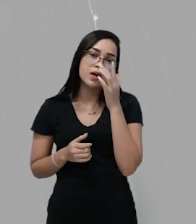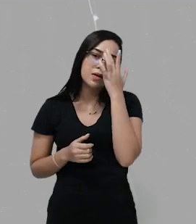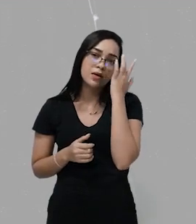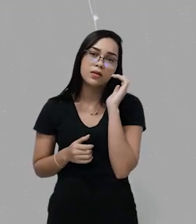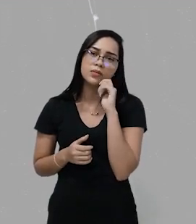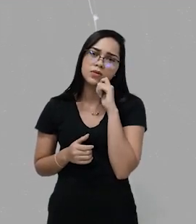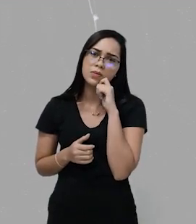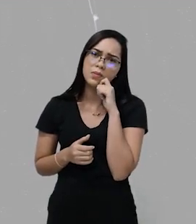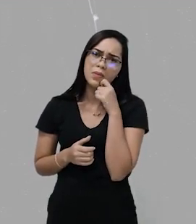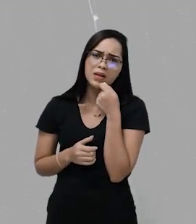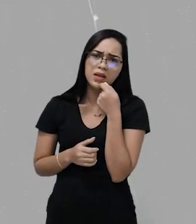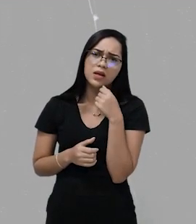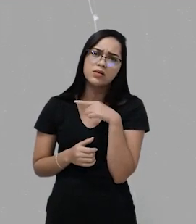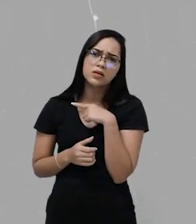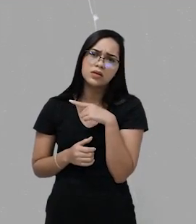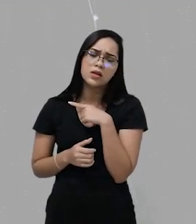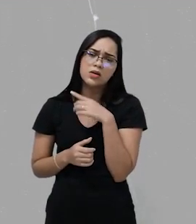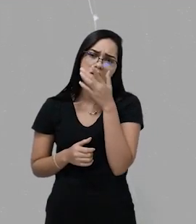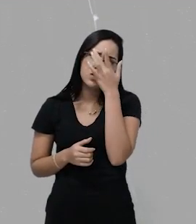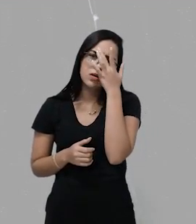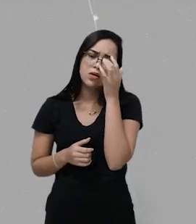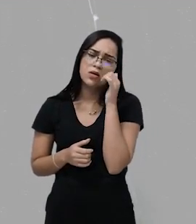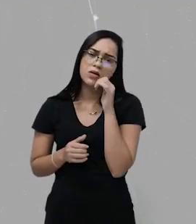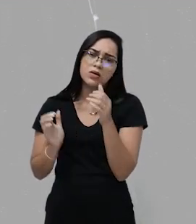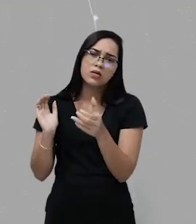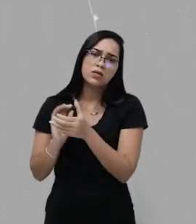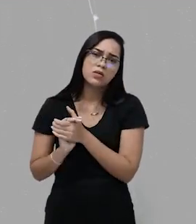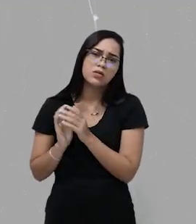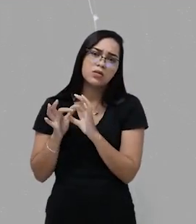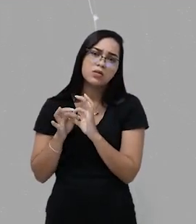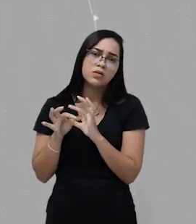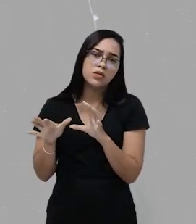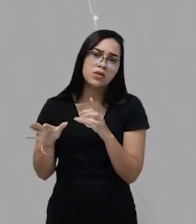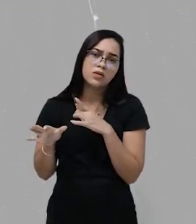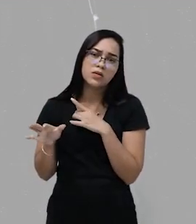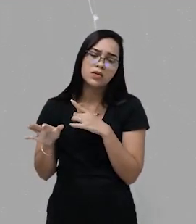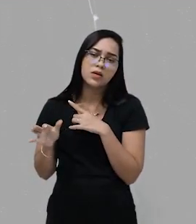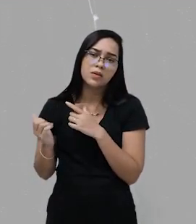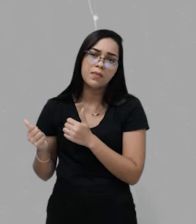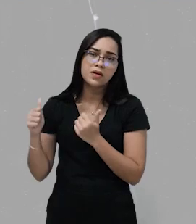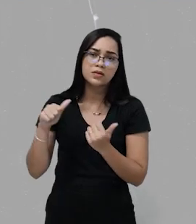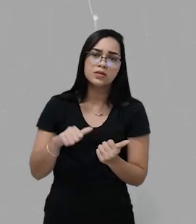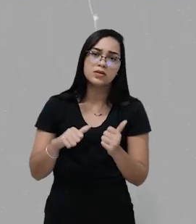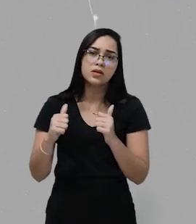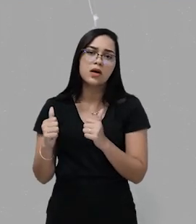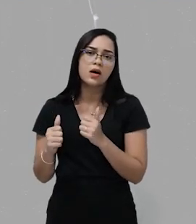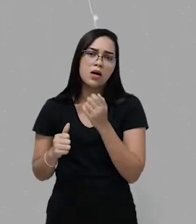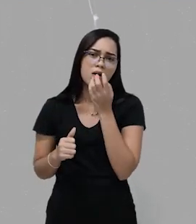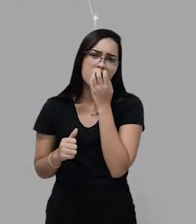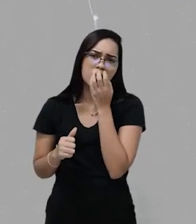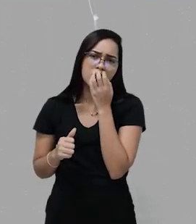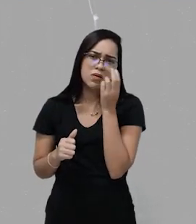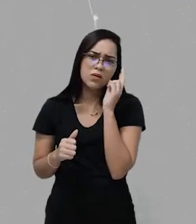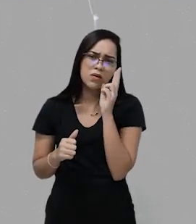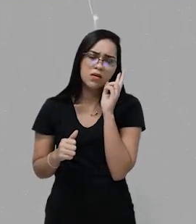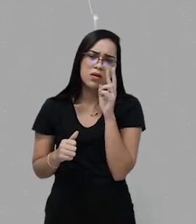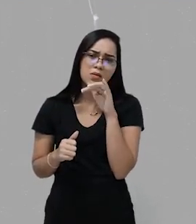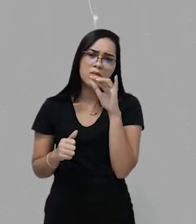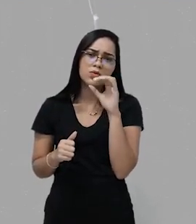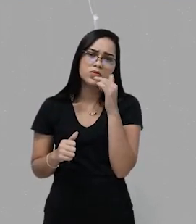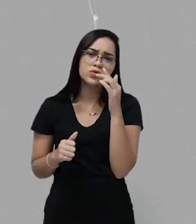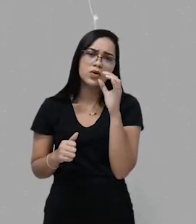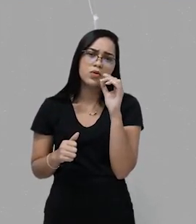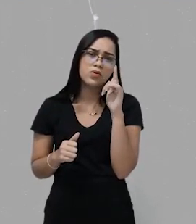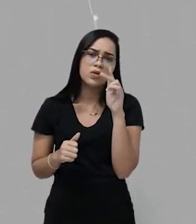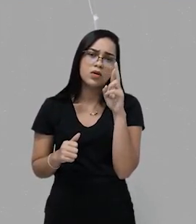padeiro, que tinha uma esposa muito voluntariosa, que resolveu batizar uma cachorra, lembram? O João Grilo, que